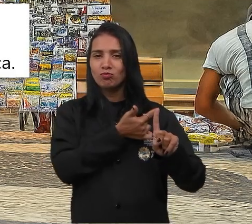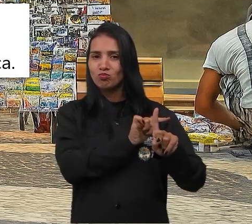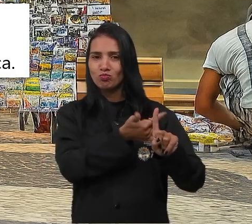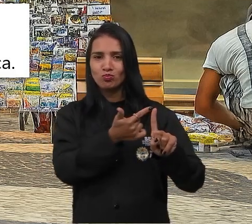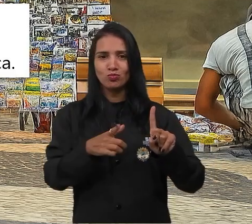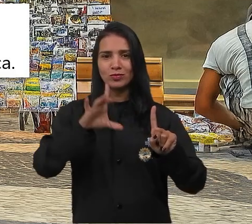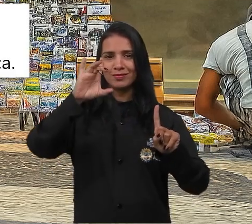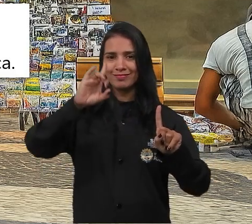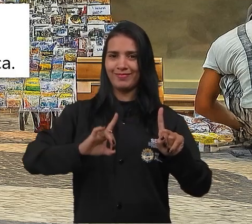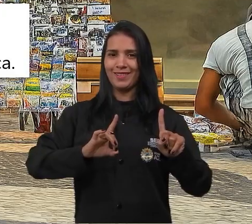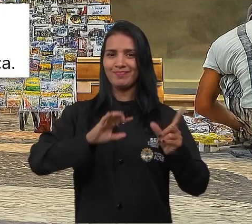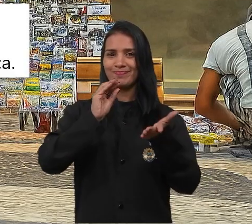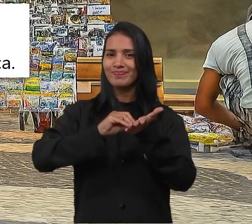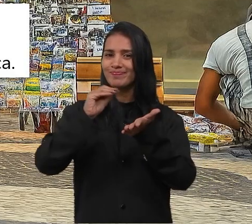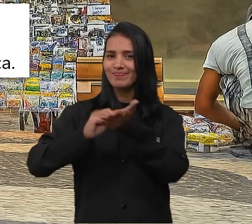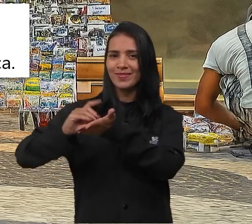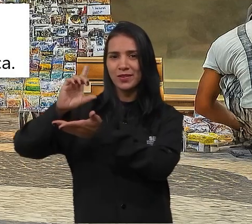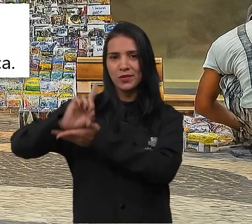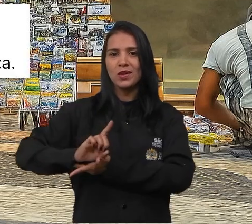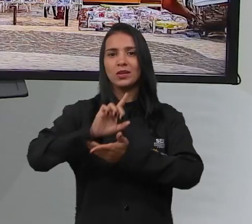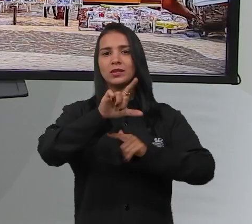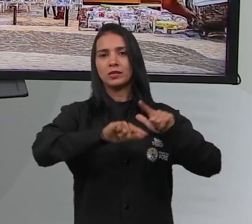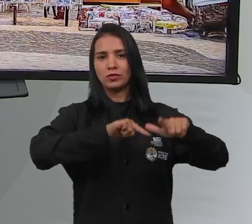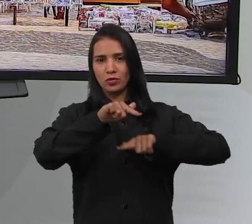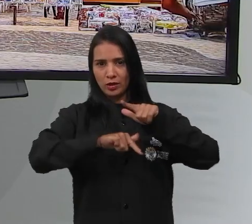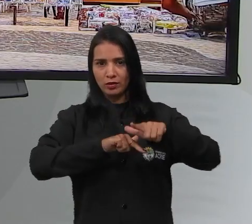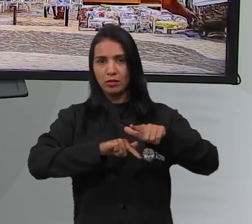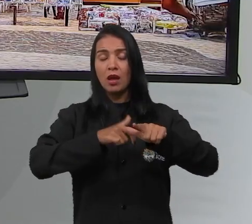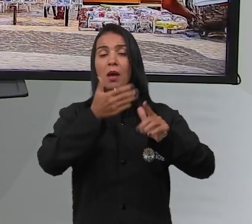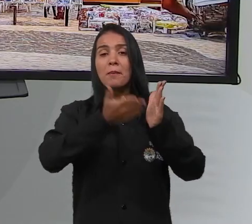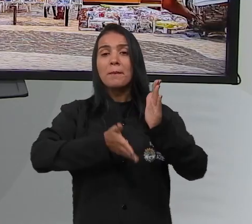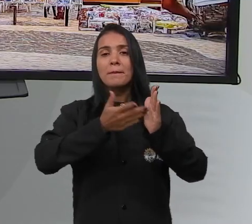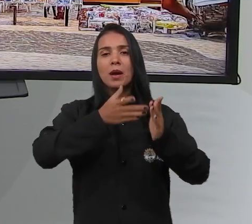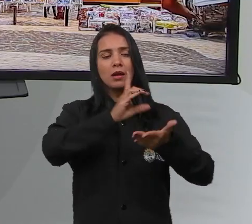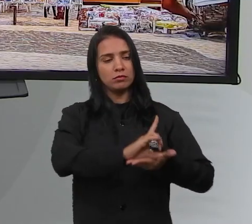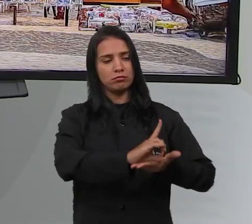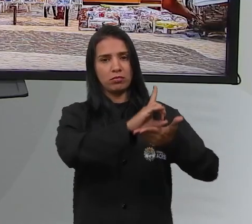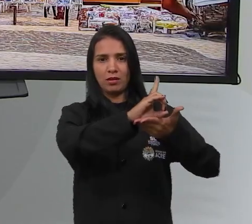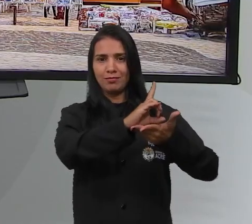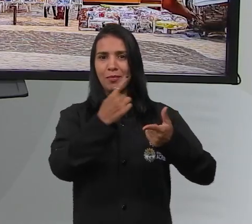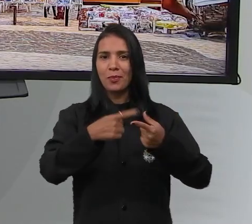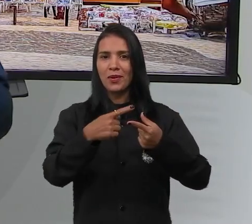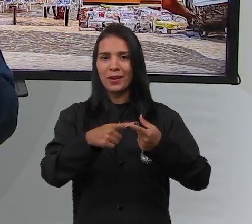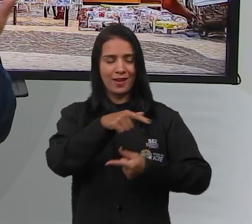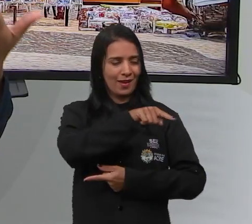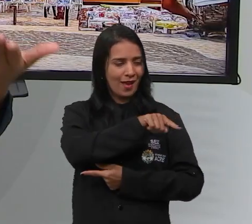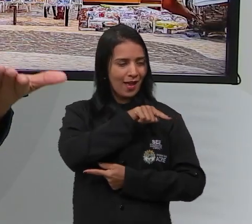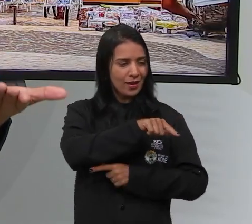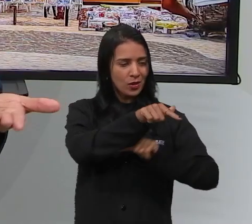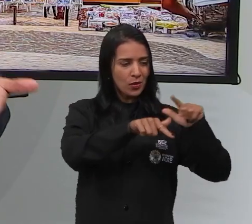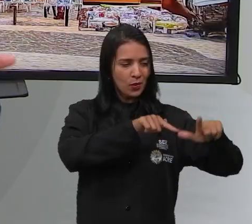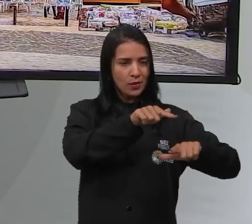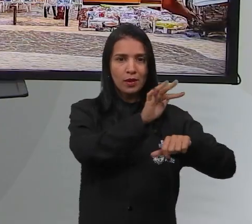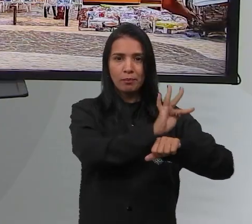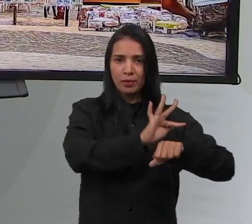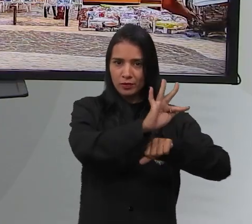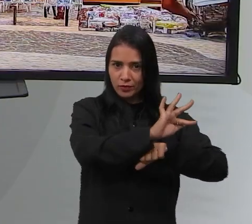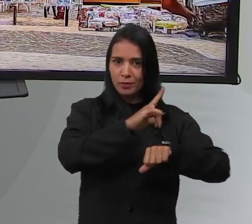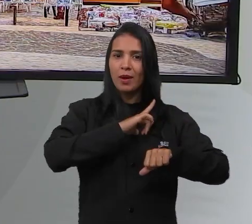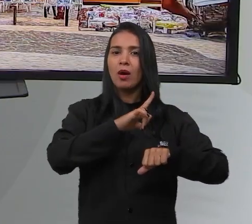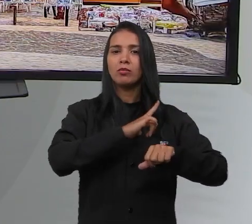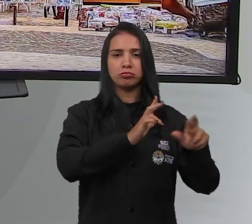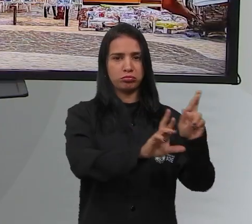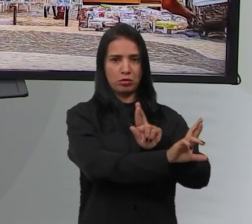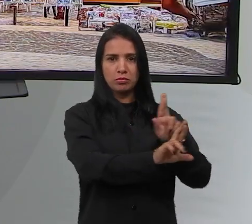à ausência de direitos trabalhistas, ou seja, enquanto no trabalho formal eu tenho uma relação entre quem